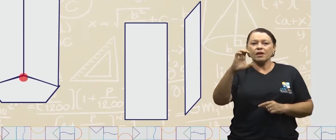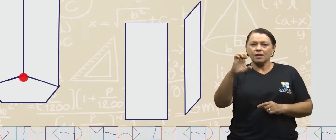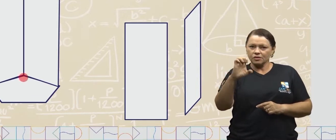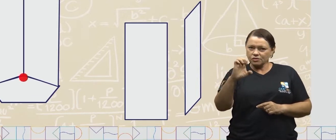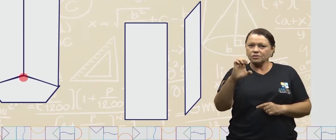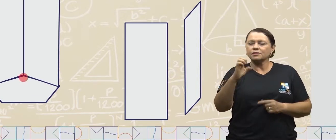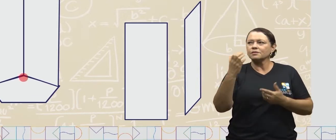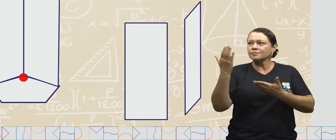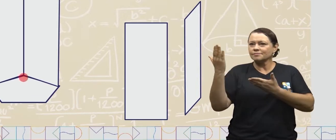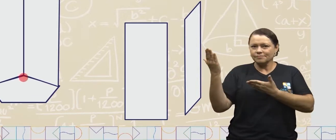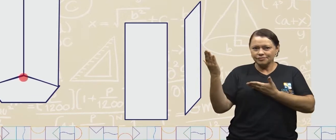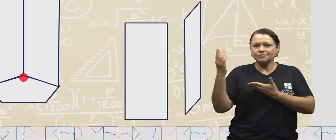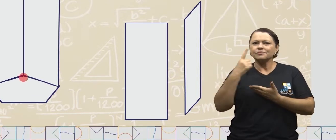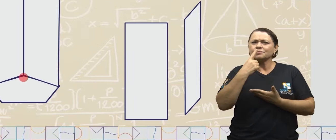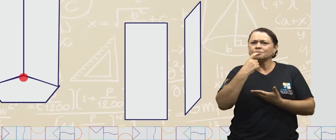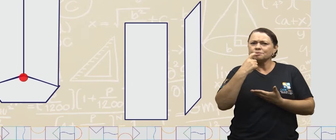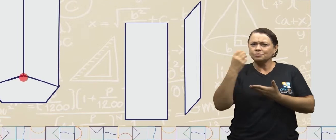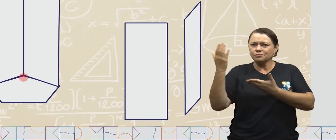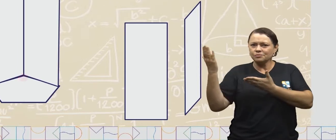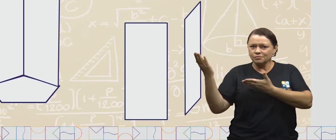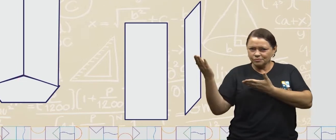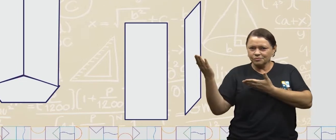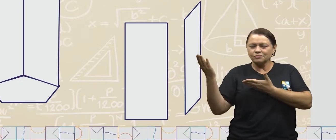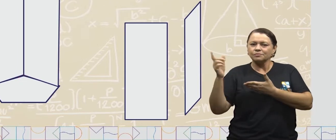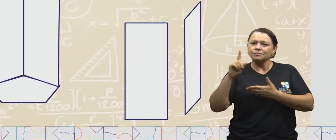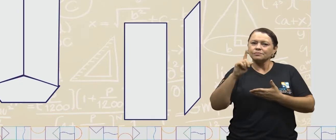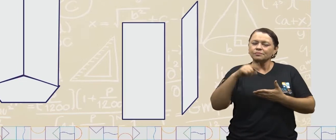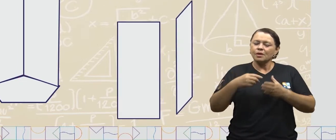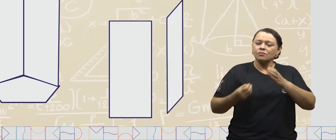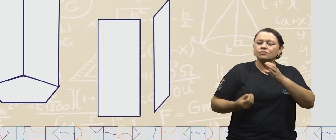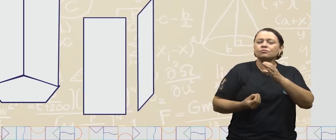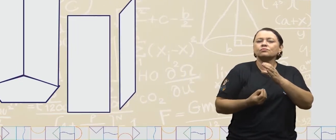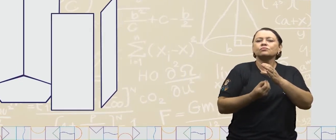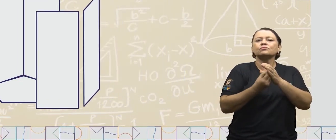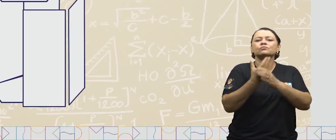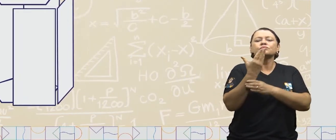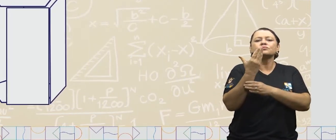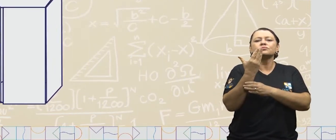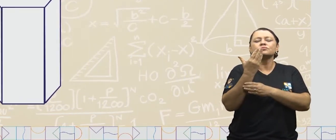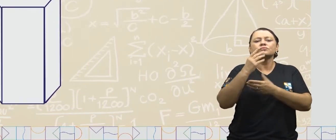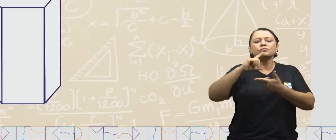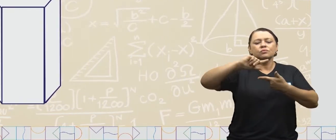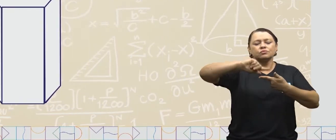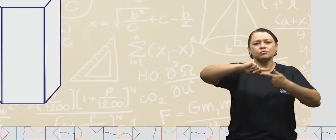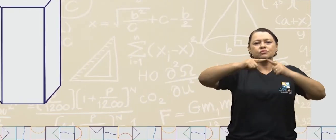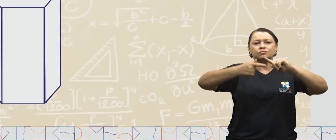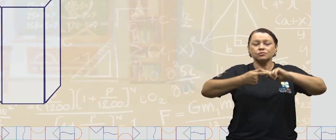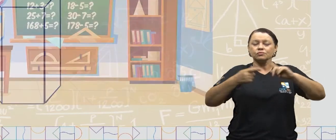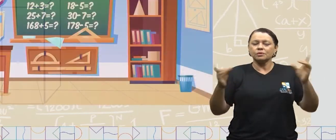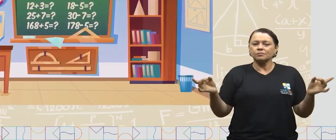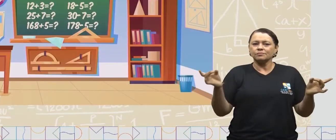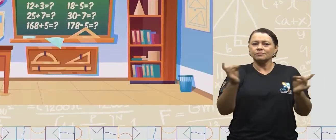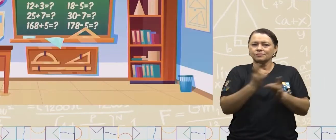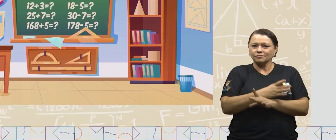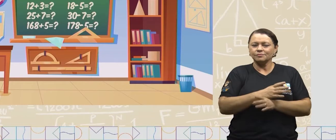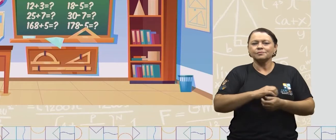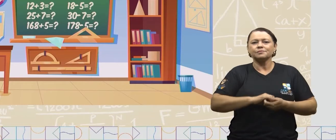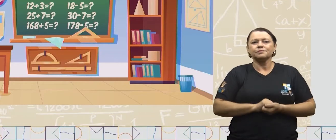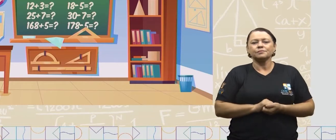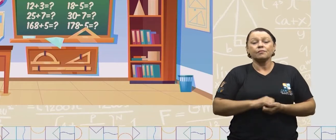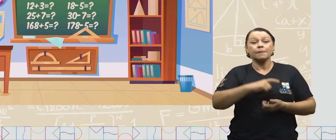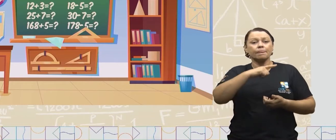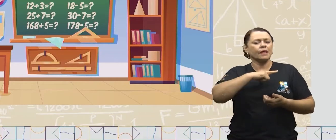de vértice. Assim, formando o nosso sólido geométrico completo. Temos